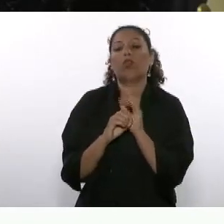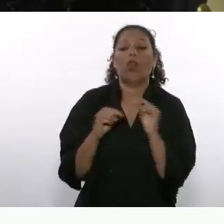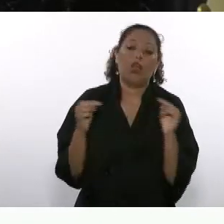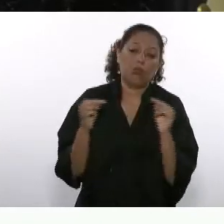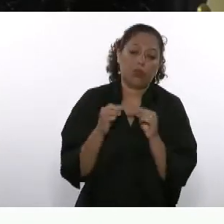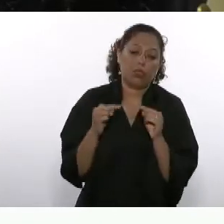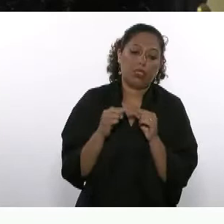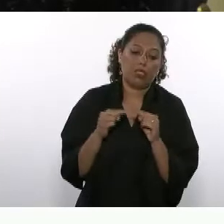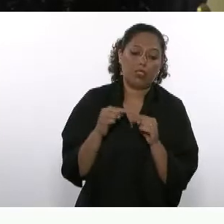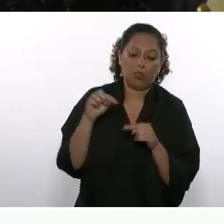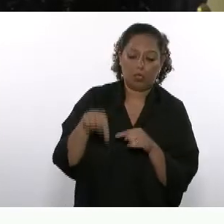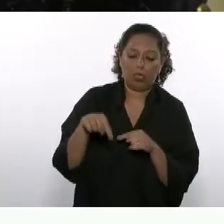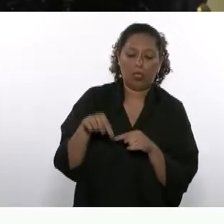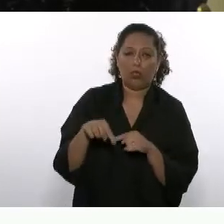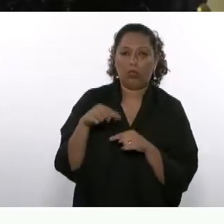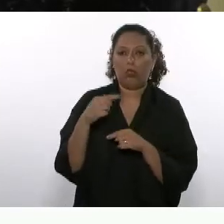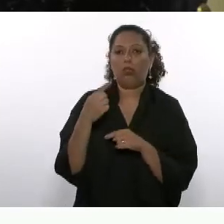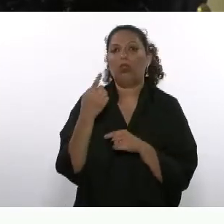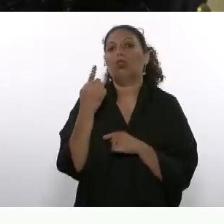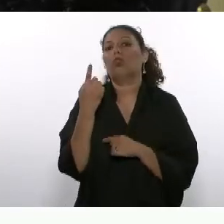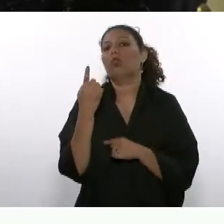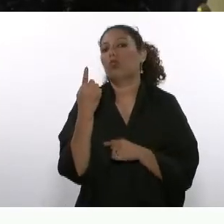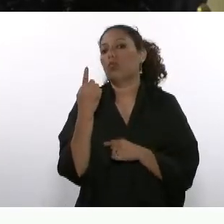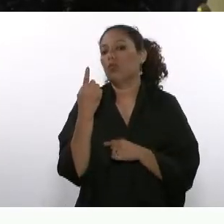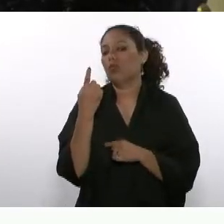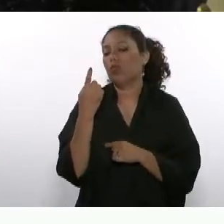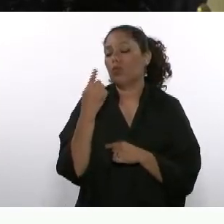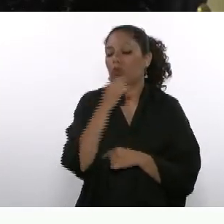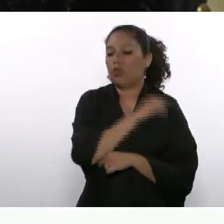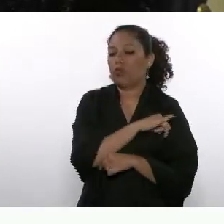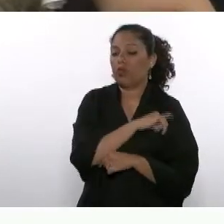Rio de Janeiro gastou R$1,5 milhão e tem uma previsão orçamentária de 25 milhões?